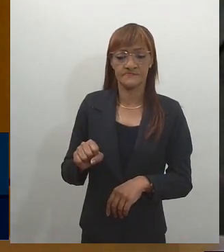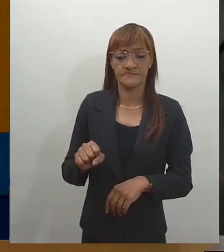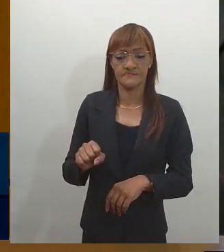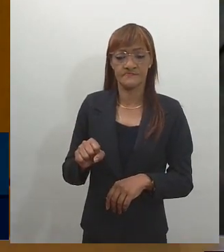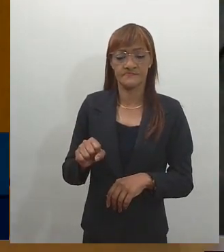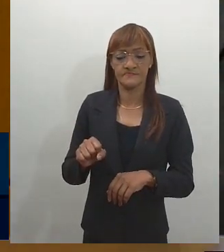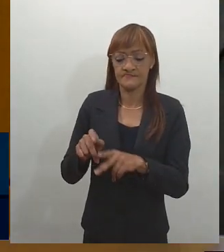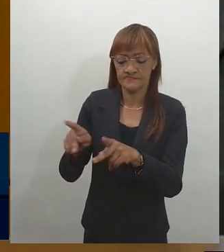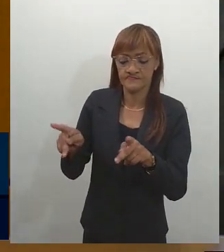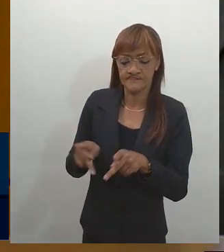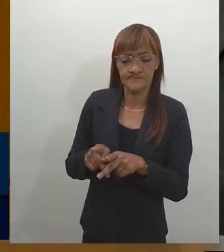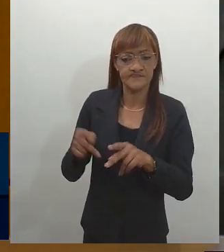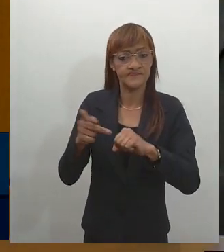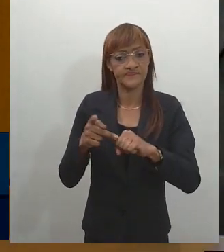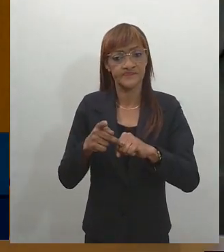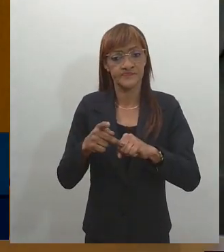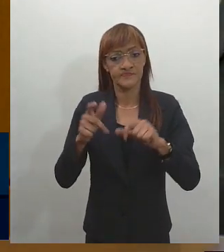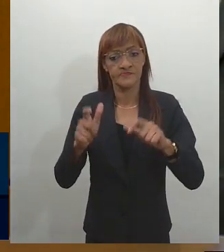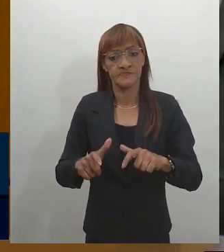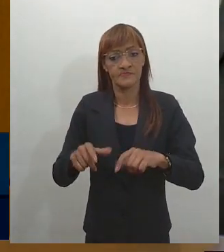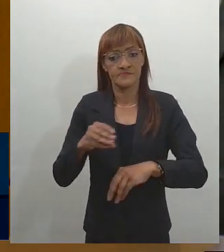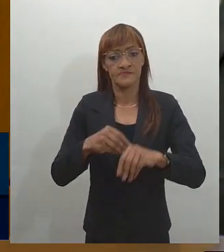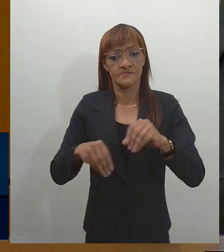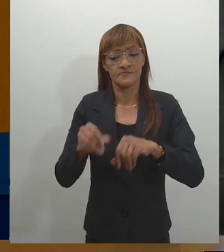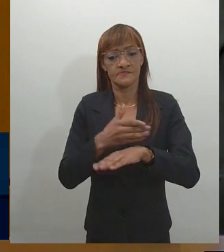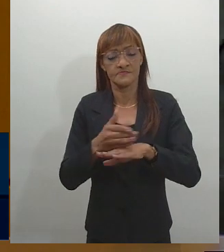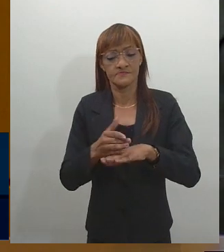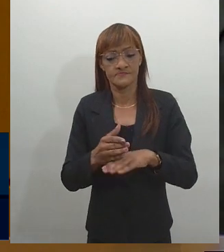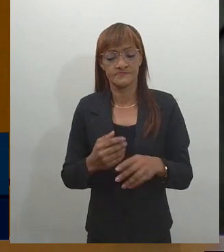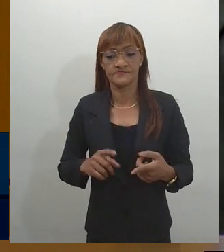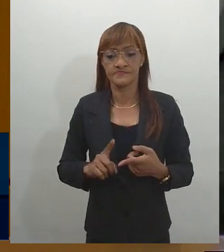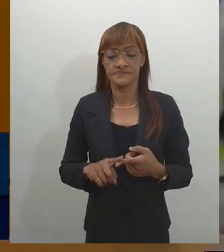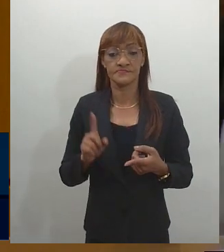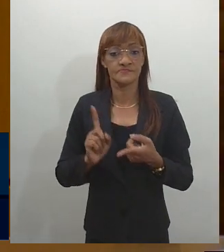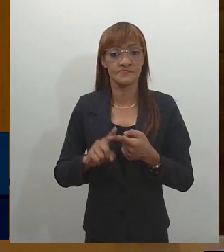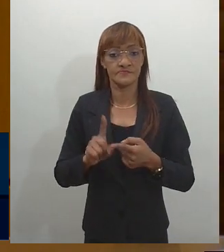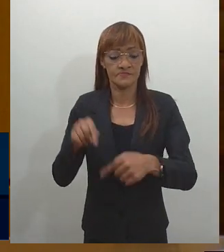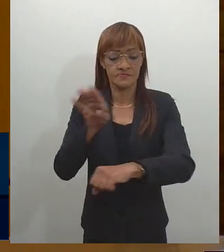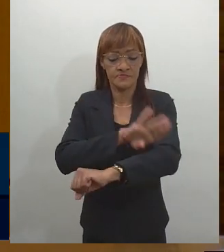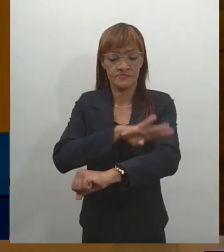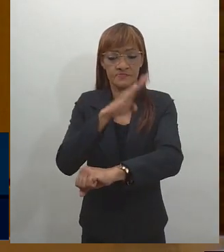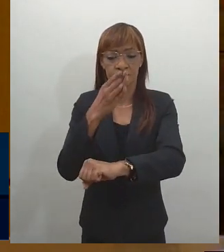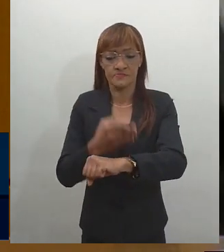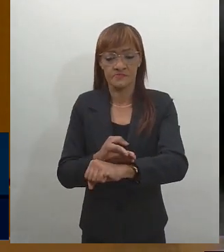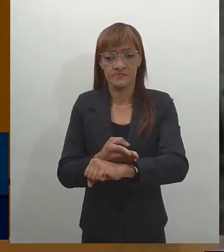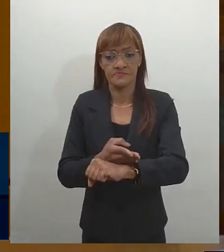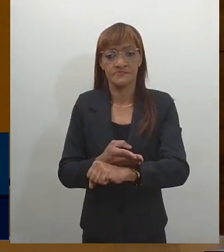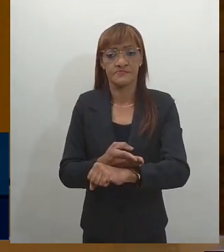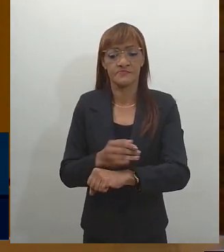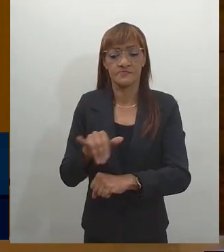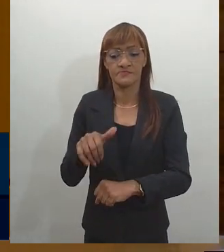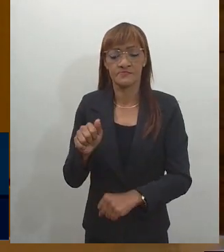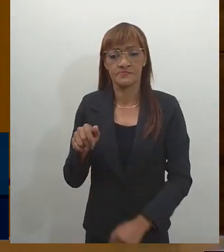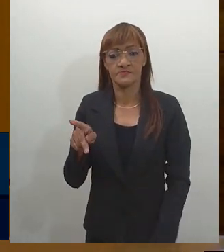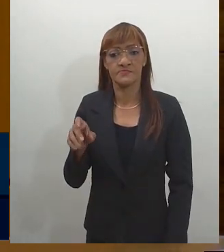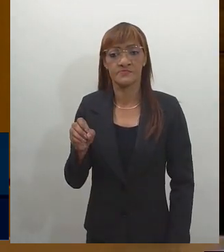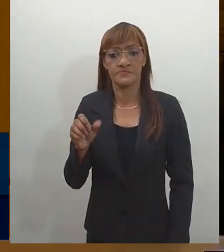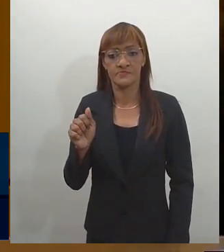também Japoatã Propiá. Essa, como a gente pôde ver nas imagens, vários buracos. Encontramos no